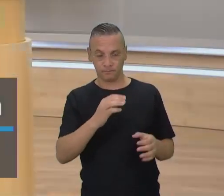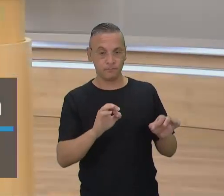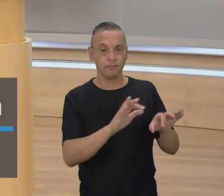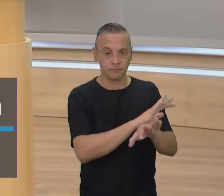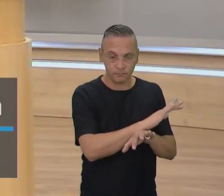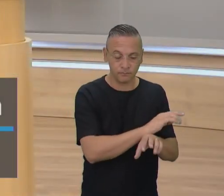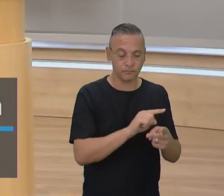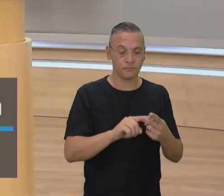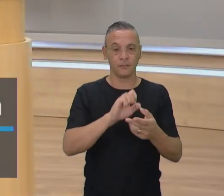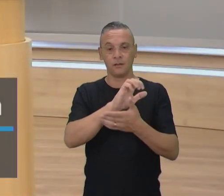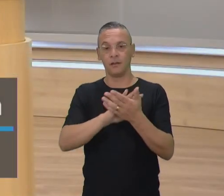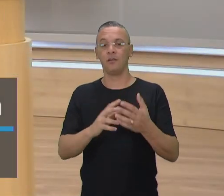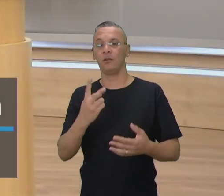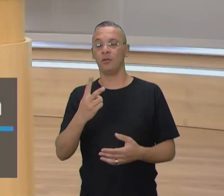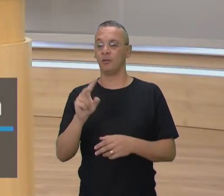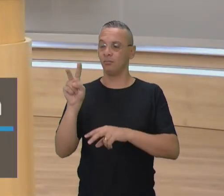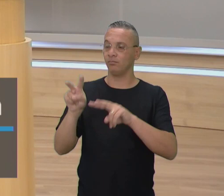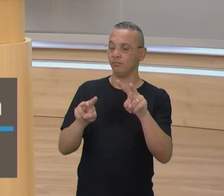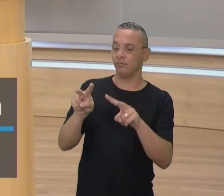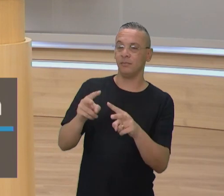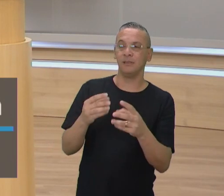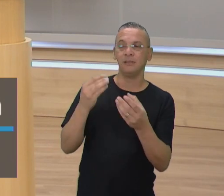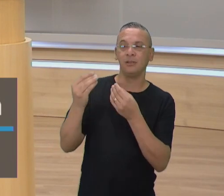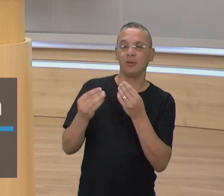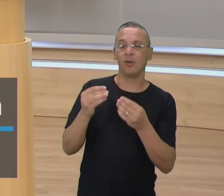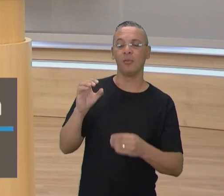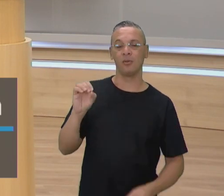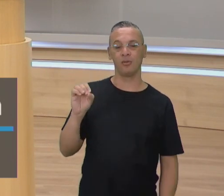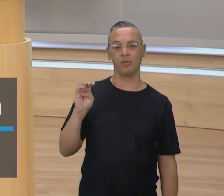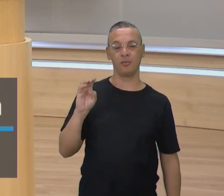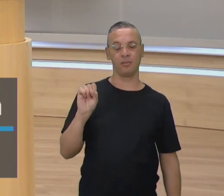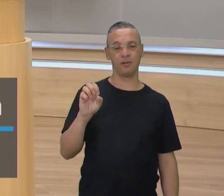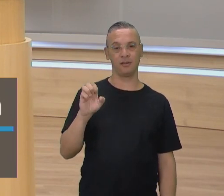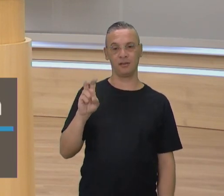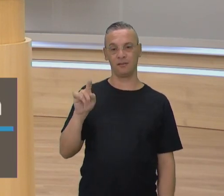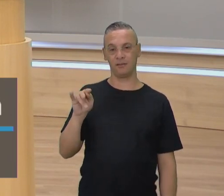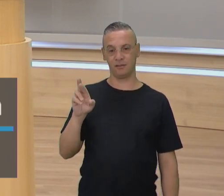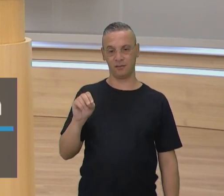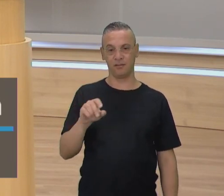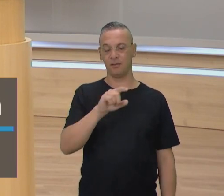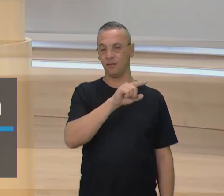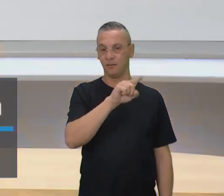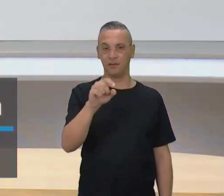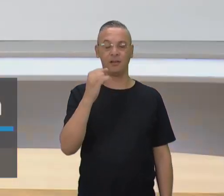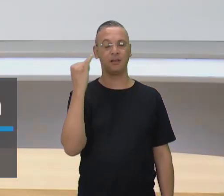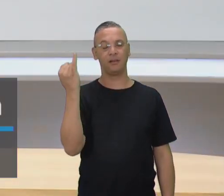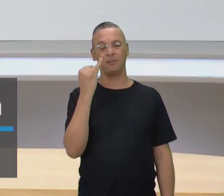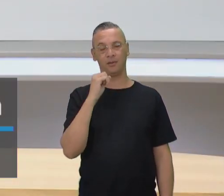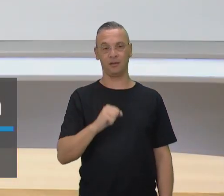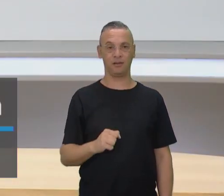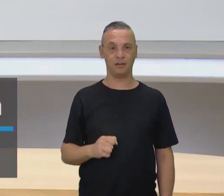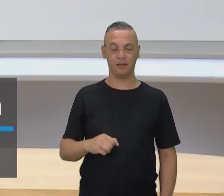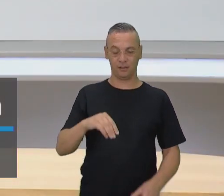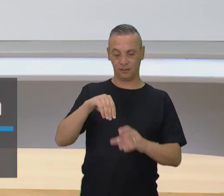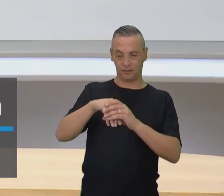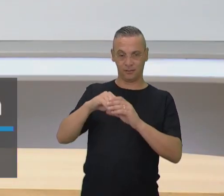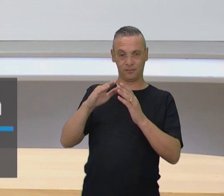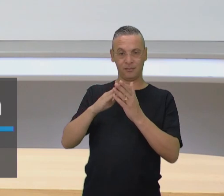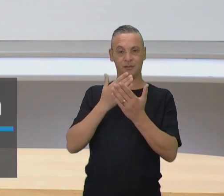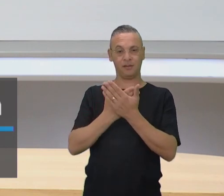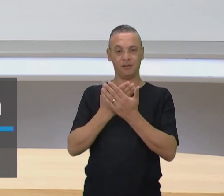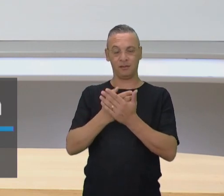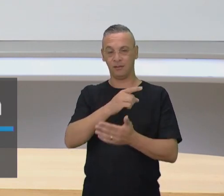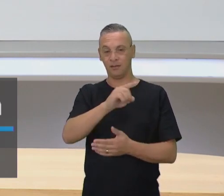a gente vai verificar como que é o observatório. E o objetivo é o quê? Que vocês criem um observatório. Então, aí na escola de vocês, que vocês montem o